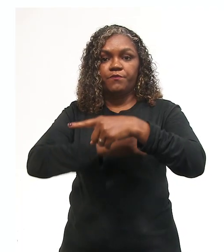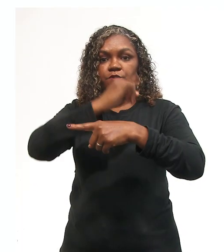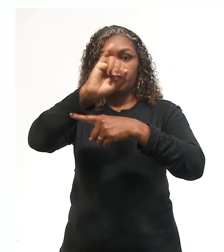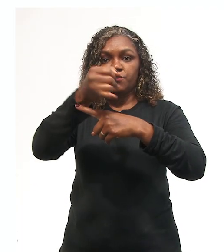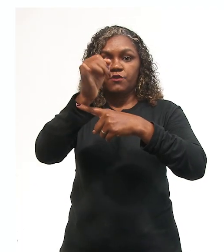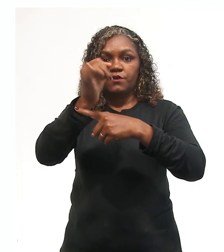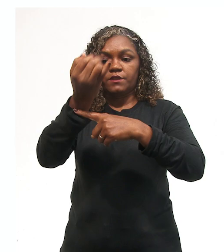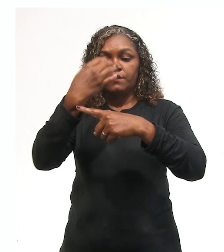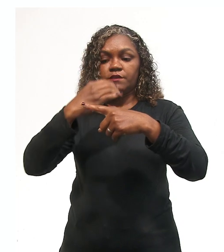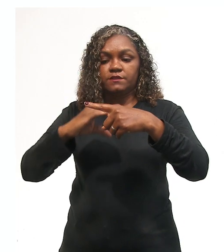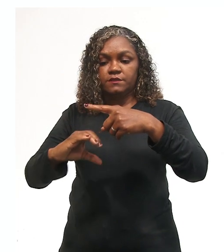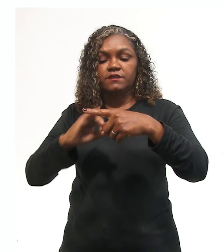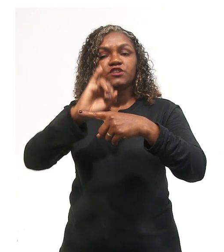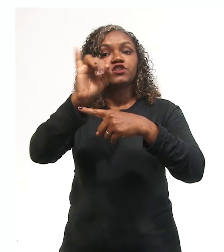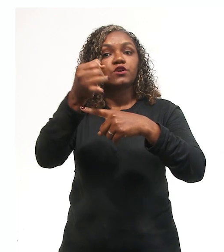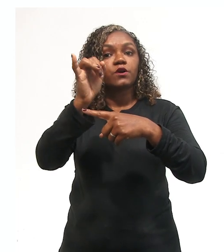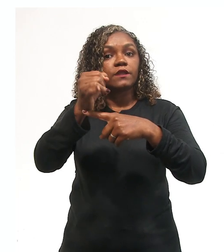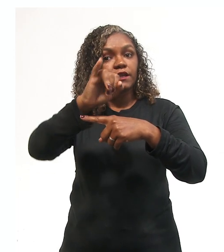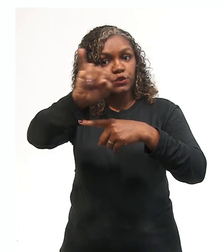aqui?